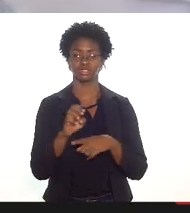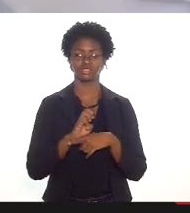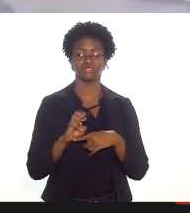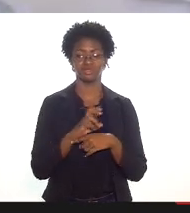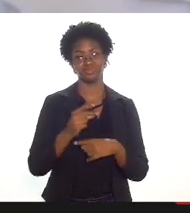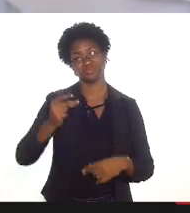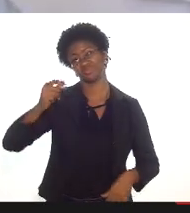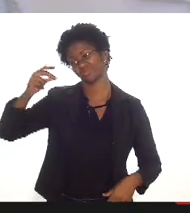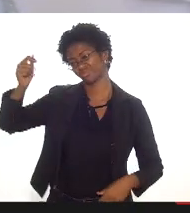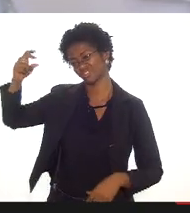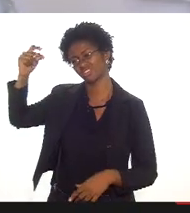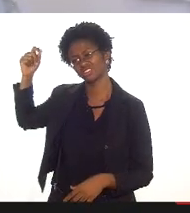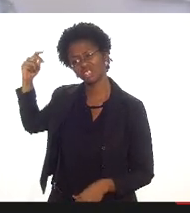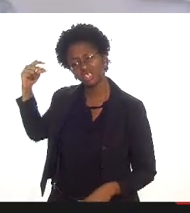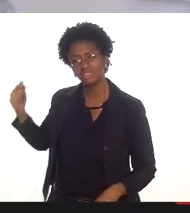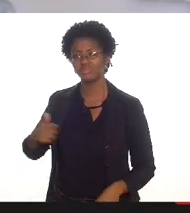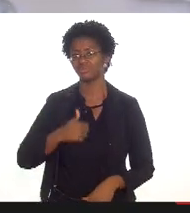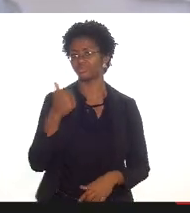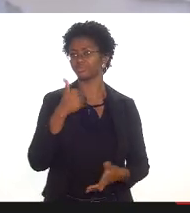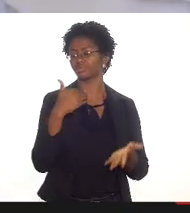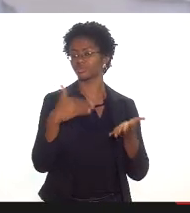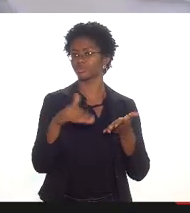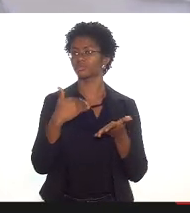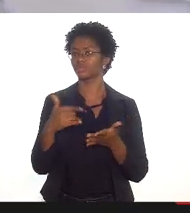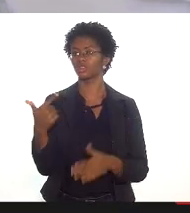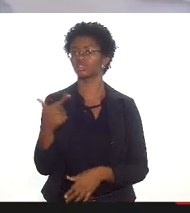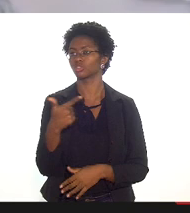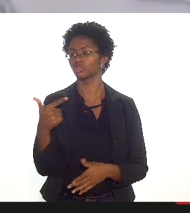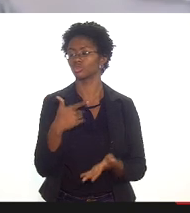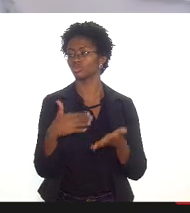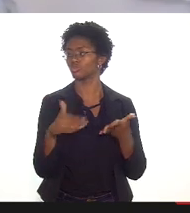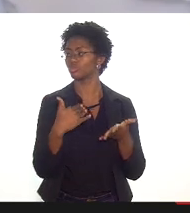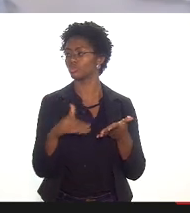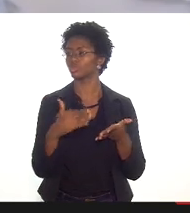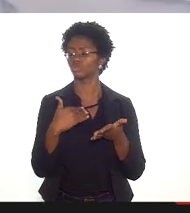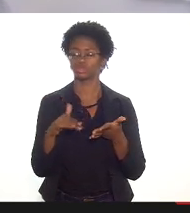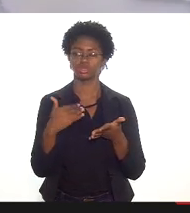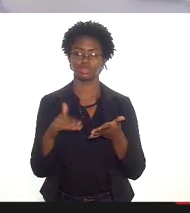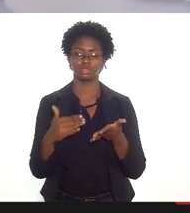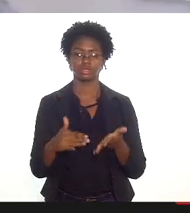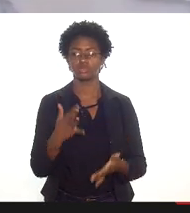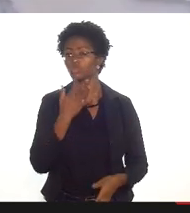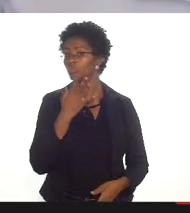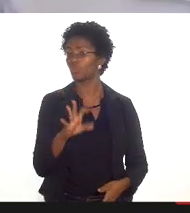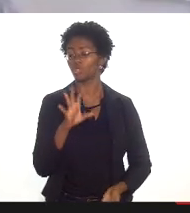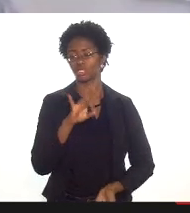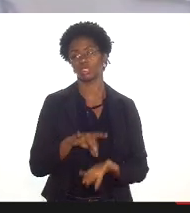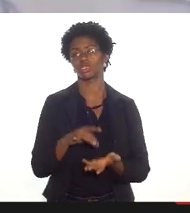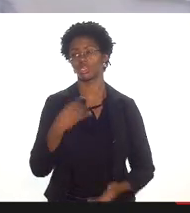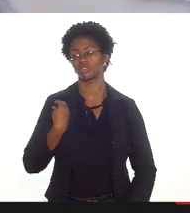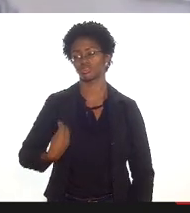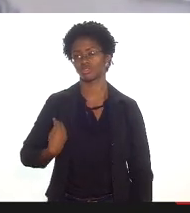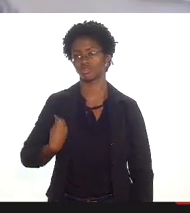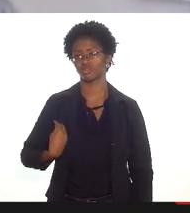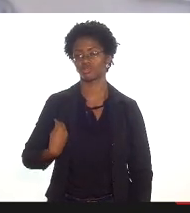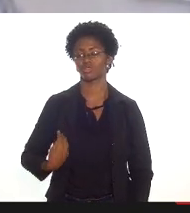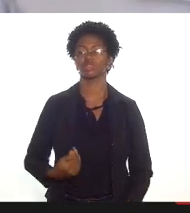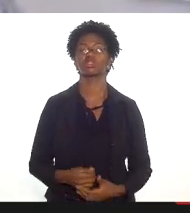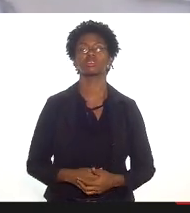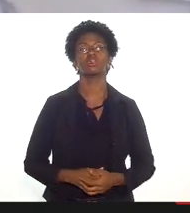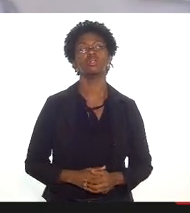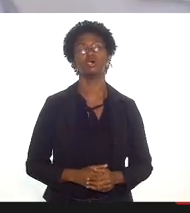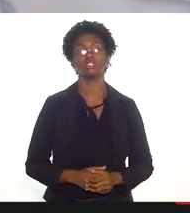de trás. Do primeiro secretário, do segundo secretário, que não conhecem a realidade, que houve aí, na verdade,